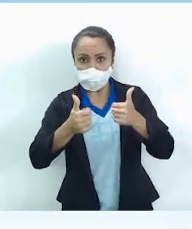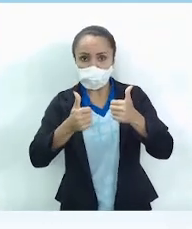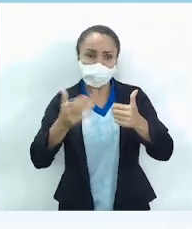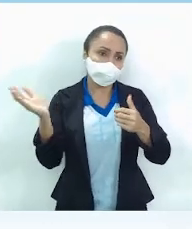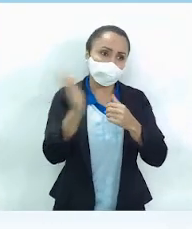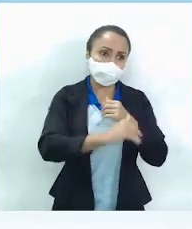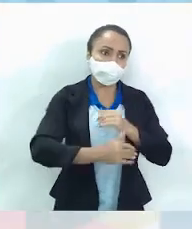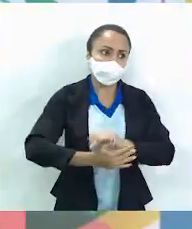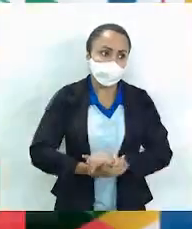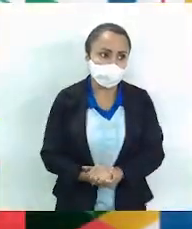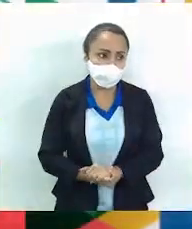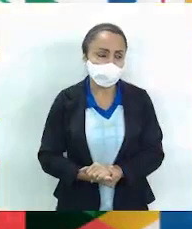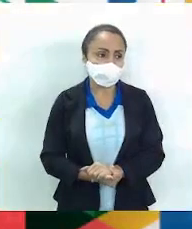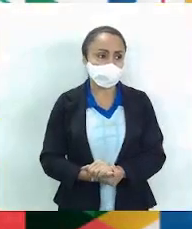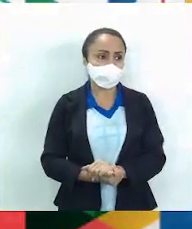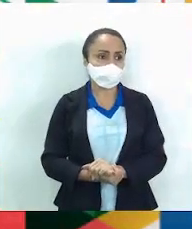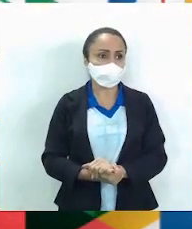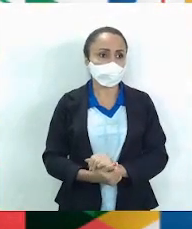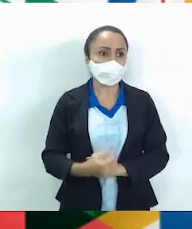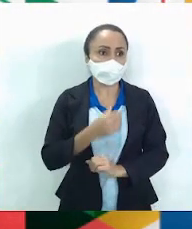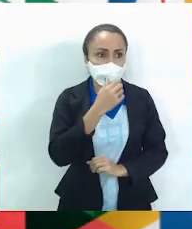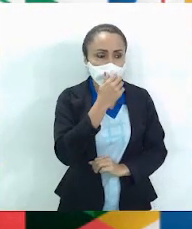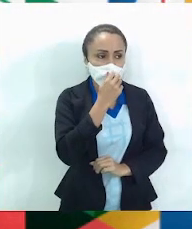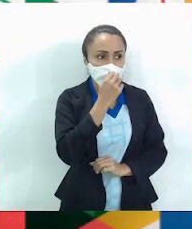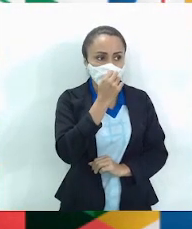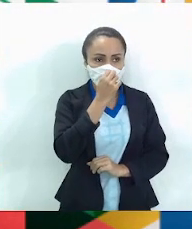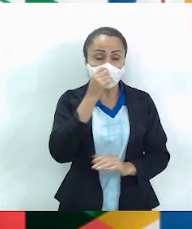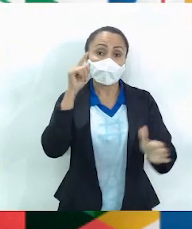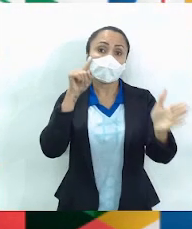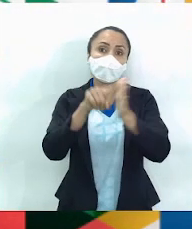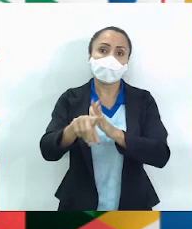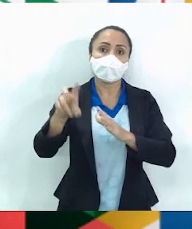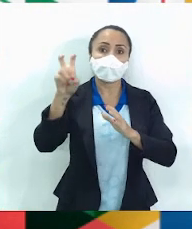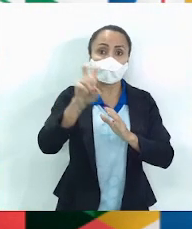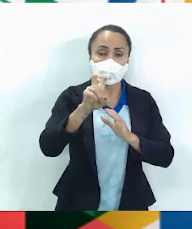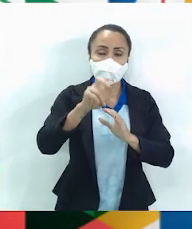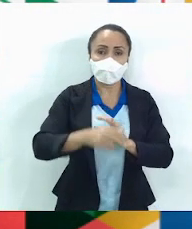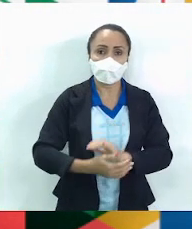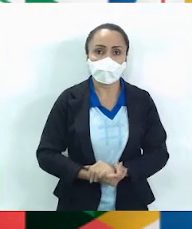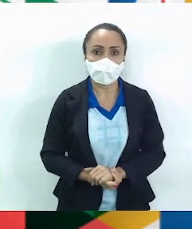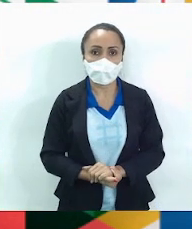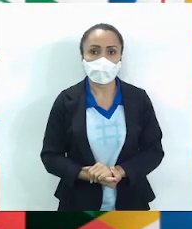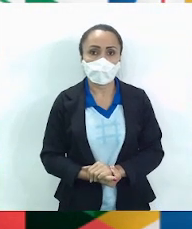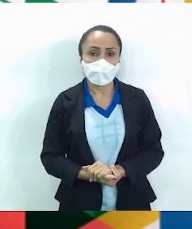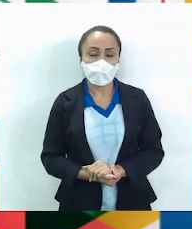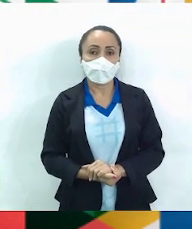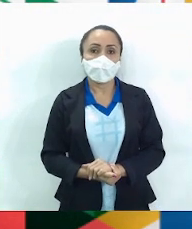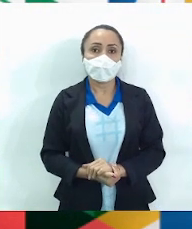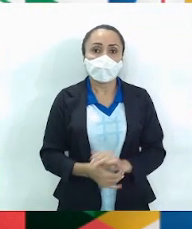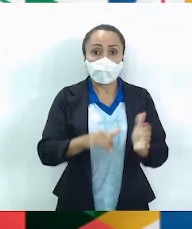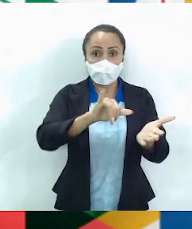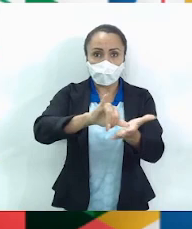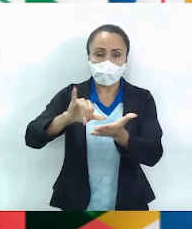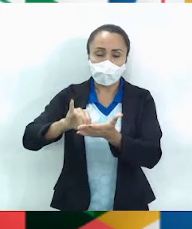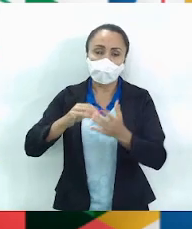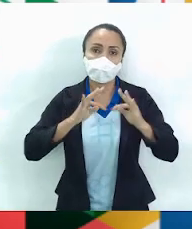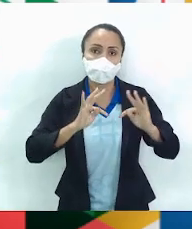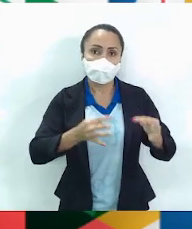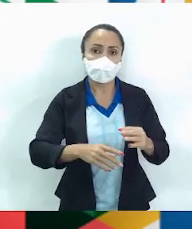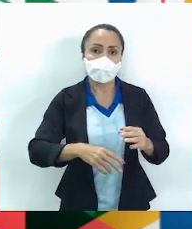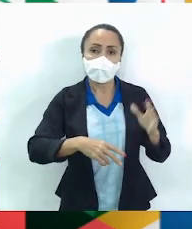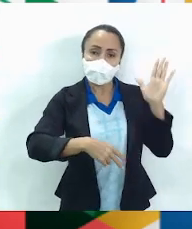Vamos embora. Olha lá. Questão 5, também sobre os polos tecnológicos. Leia